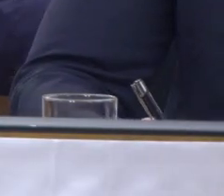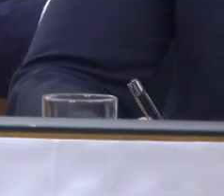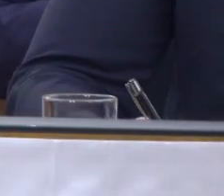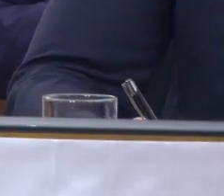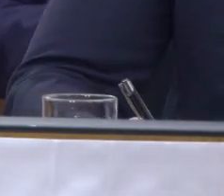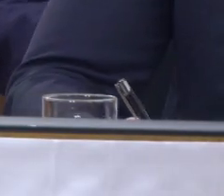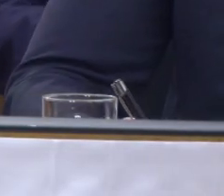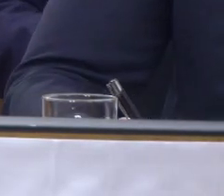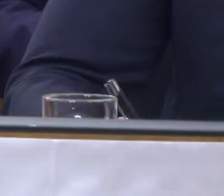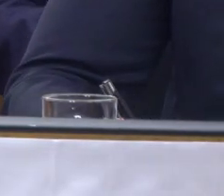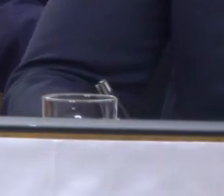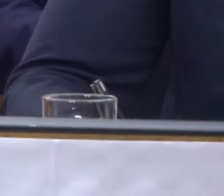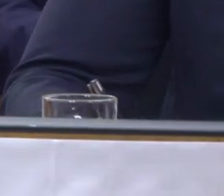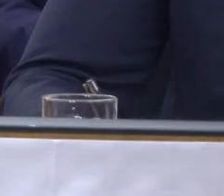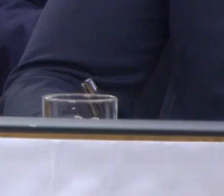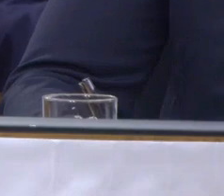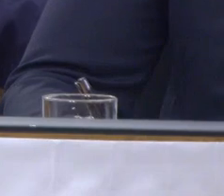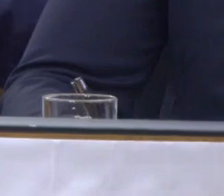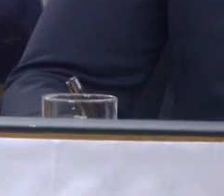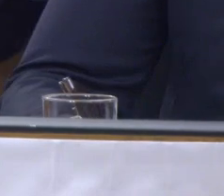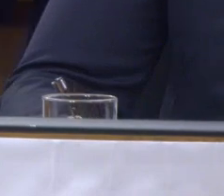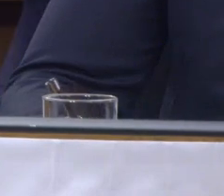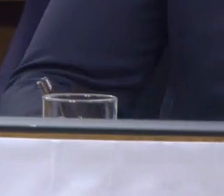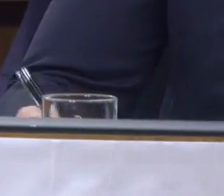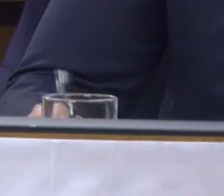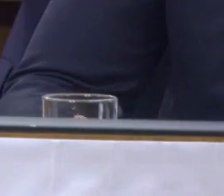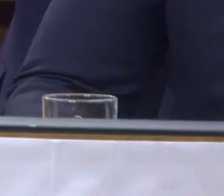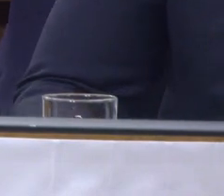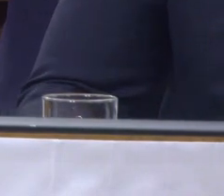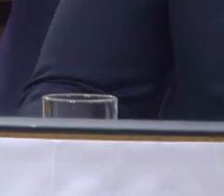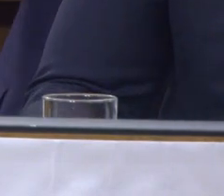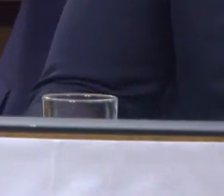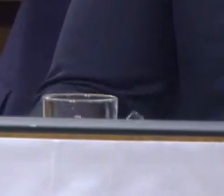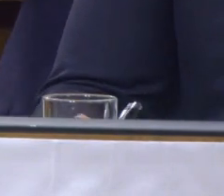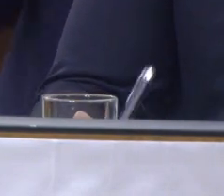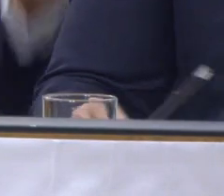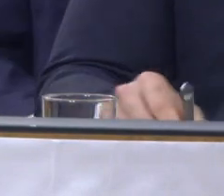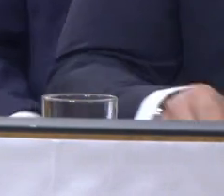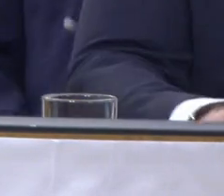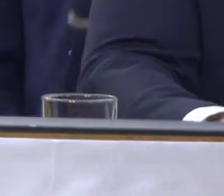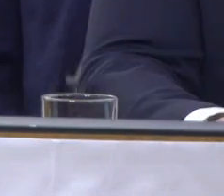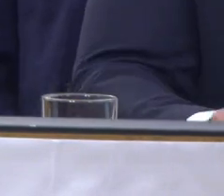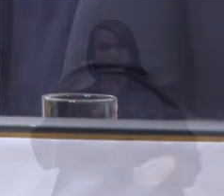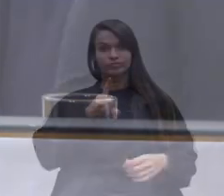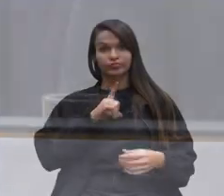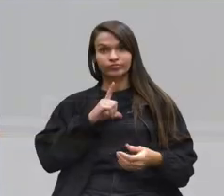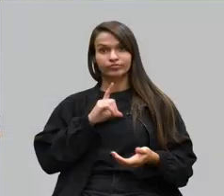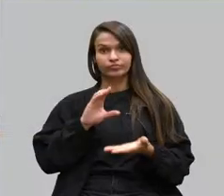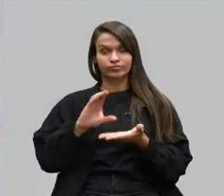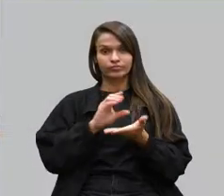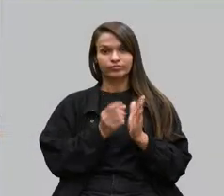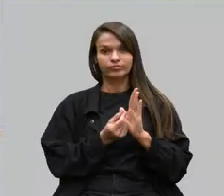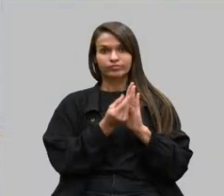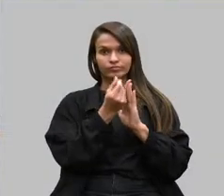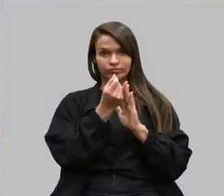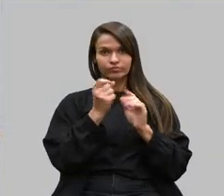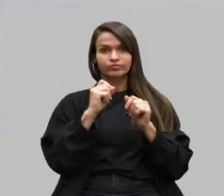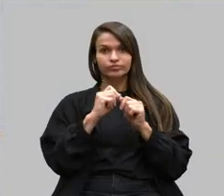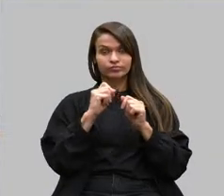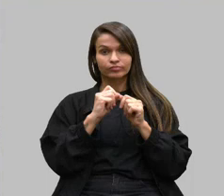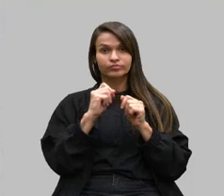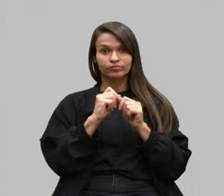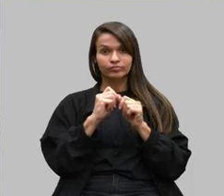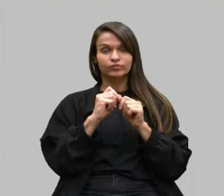que nos impõe a necessidade de obter recursos para fazer os leilões